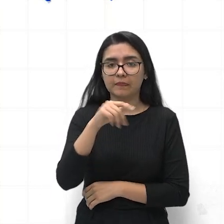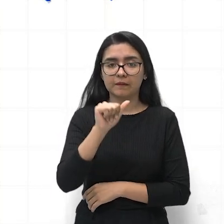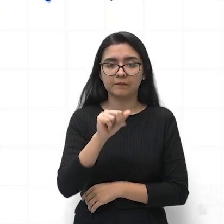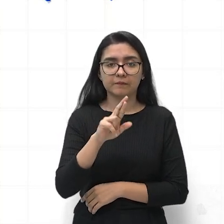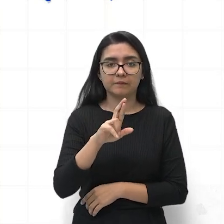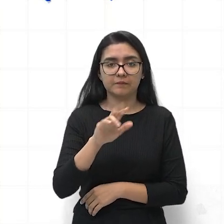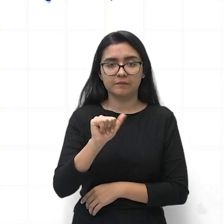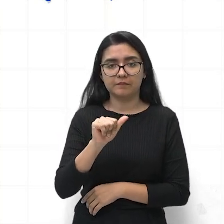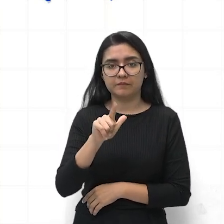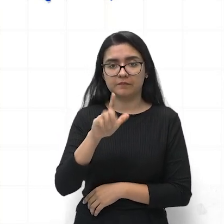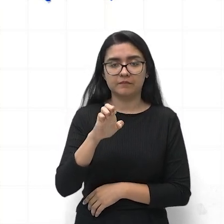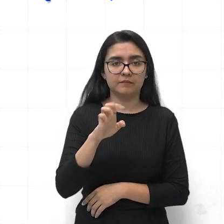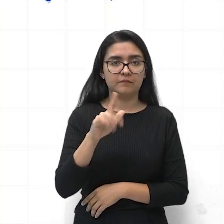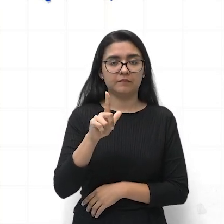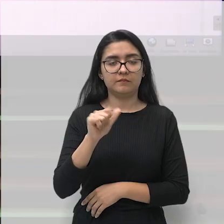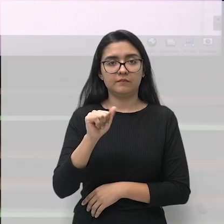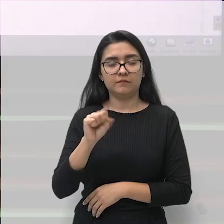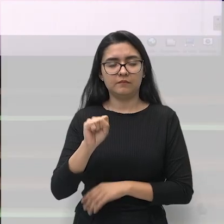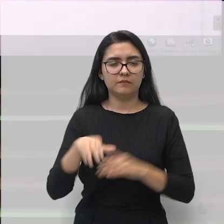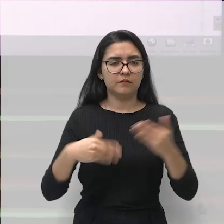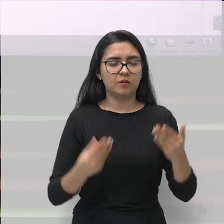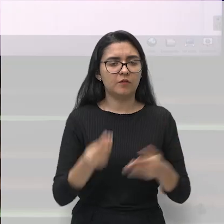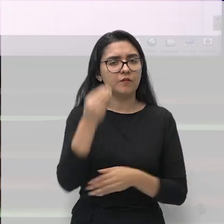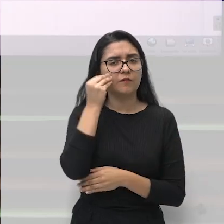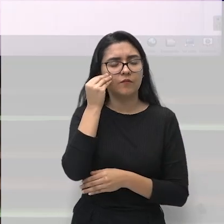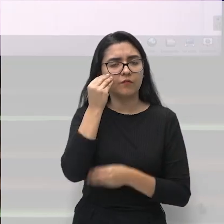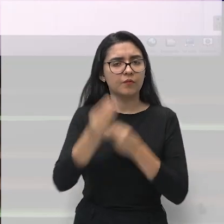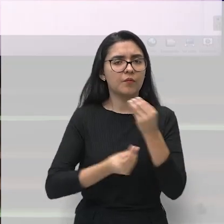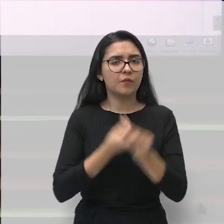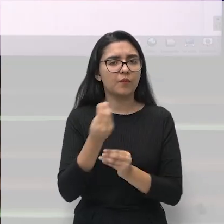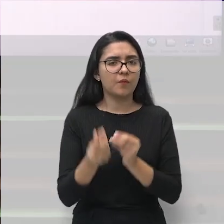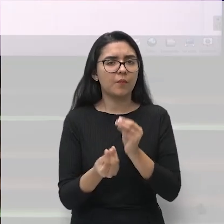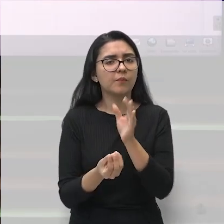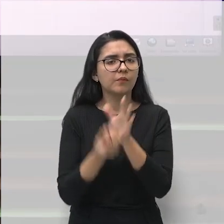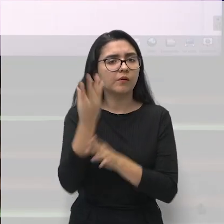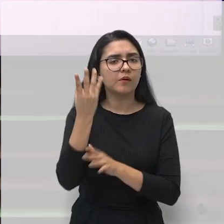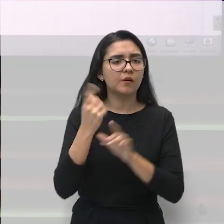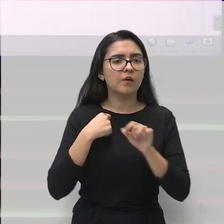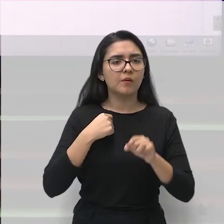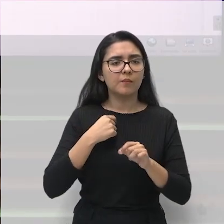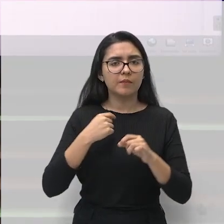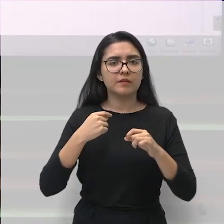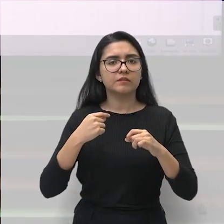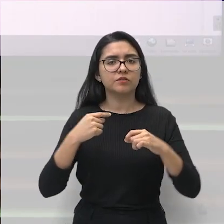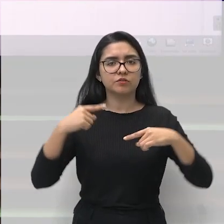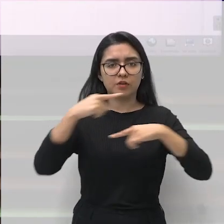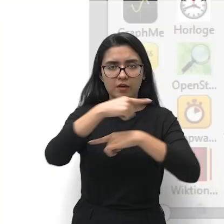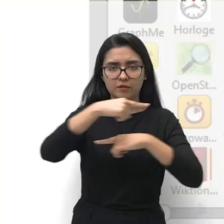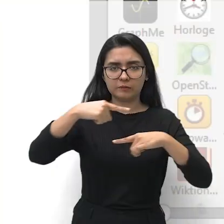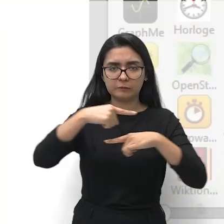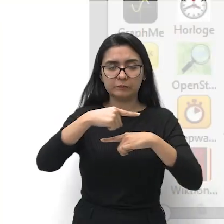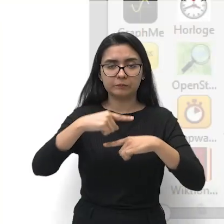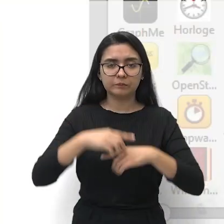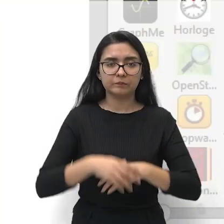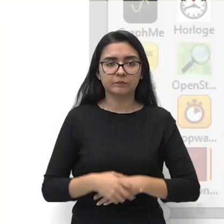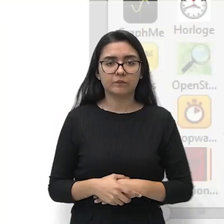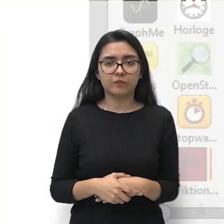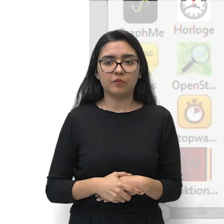paralelas. Vamos ver agora como é que nós construímos essas retas paralelas.